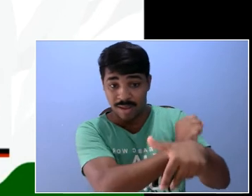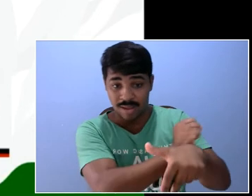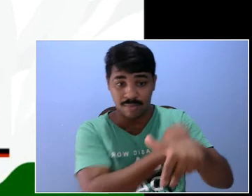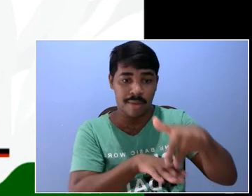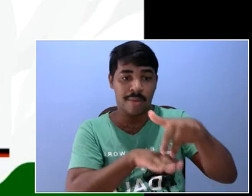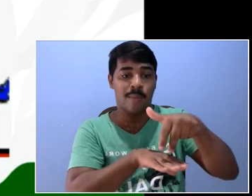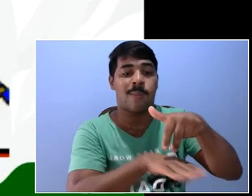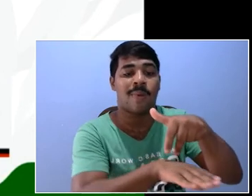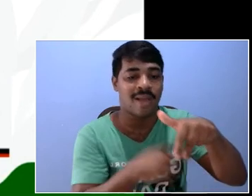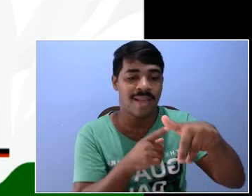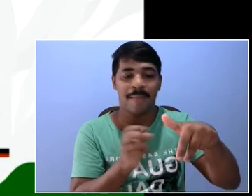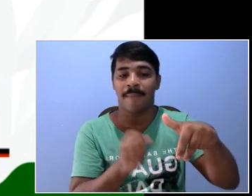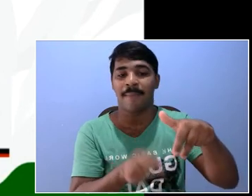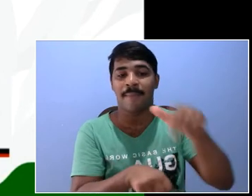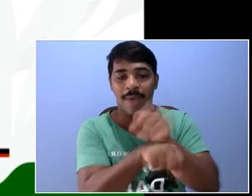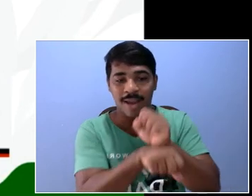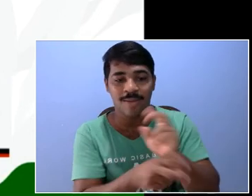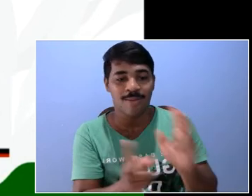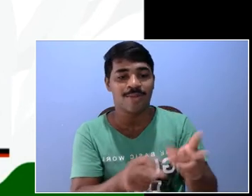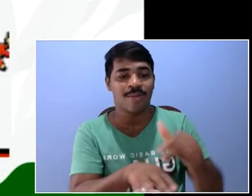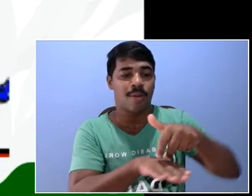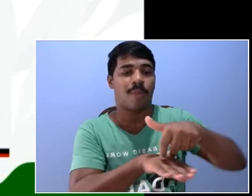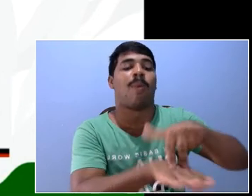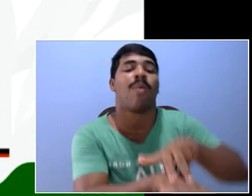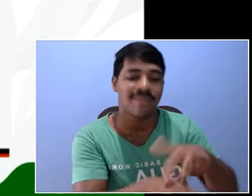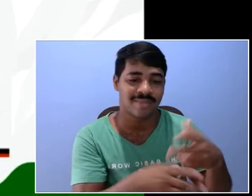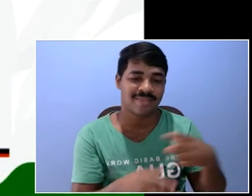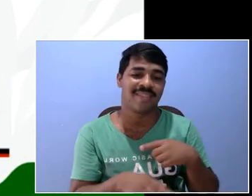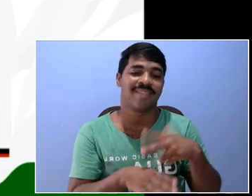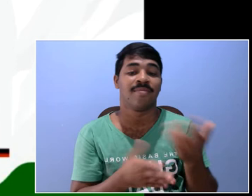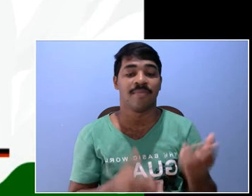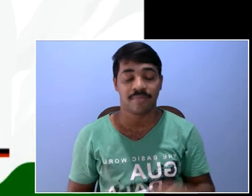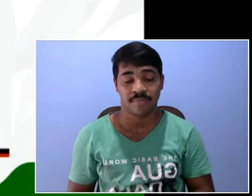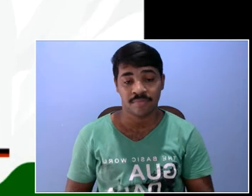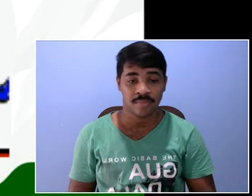que queria continuar parado, ele foi obrigado a se movimentar. Então ele dá